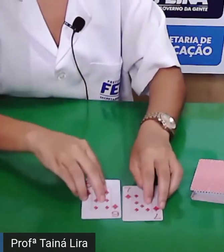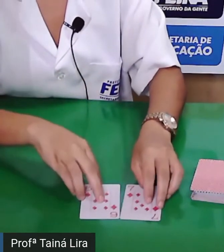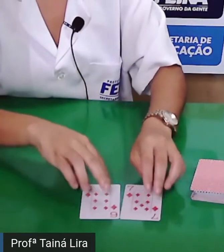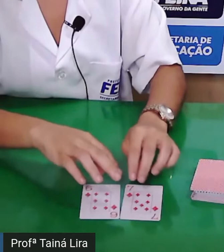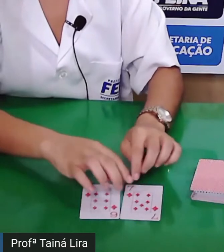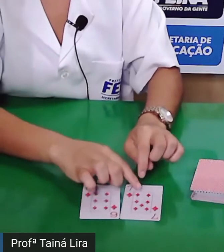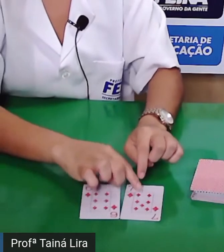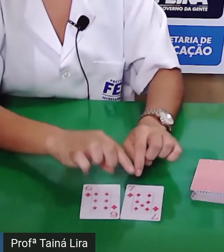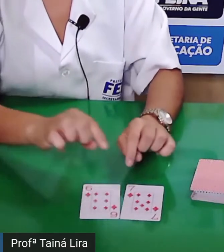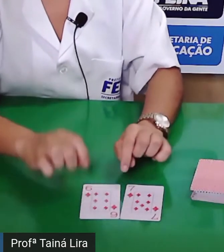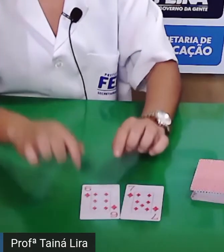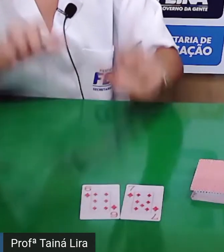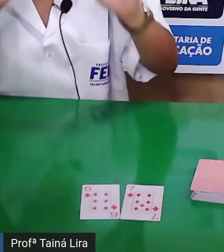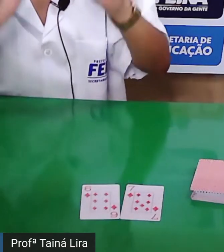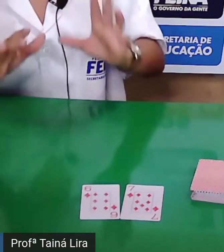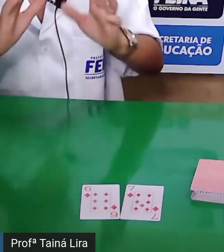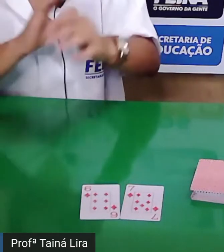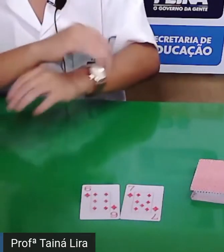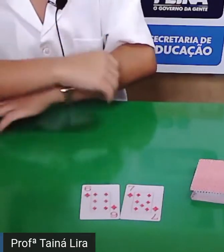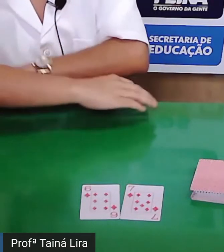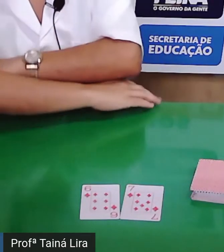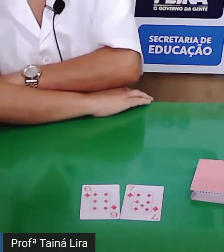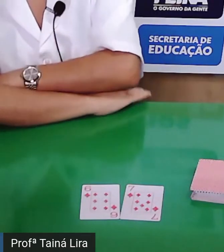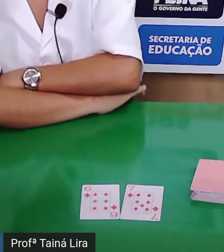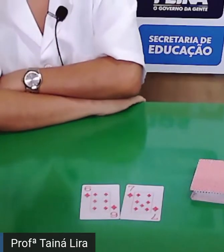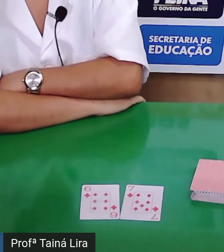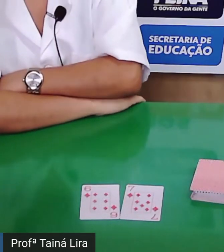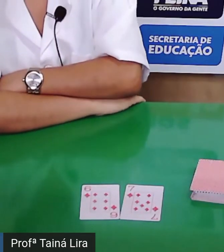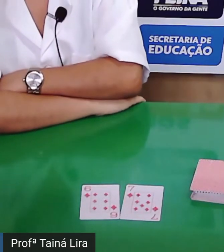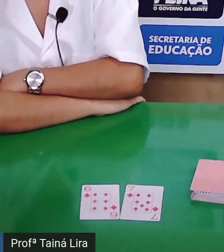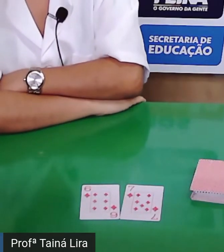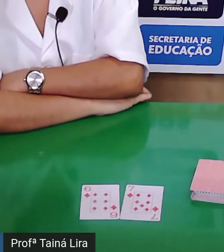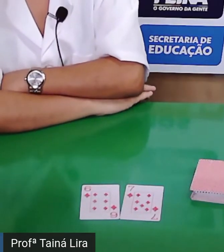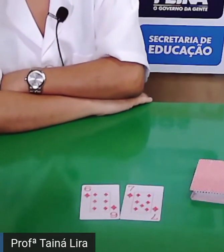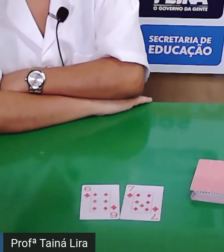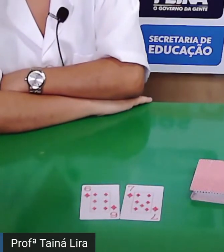soma o 7 e o 6, quanto é que dá?